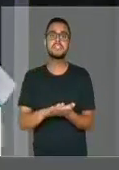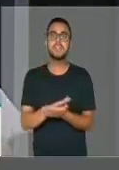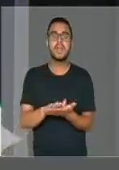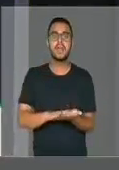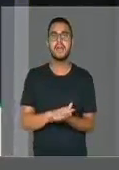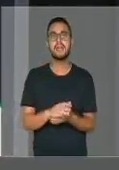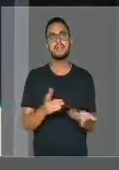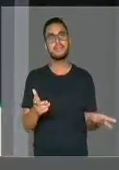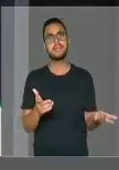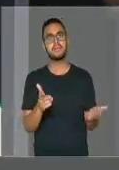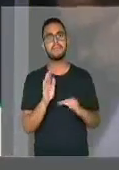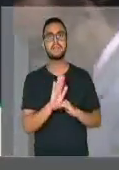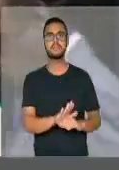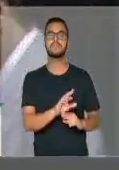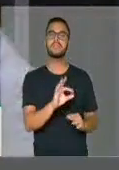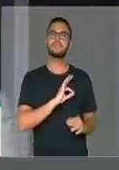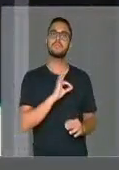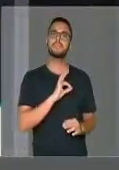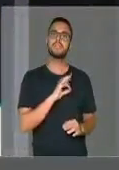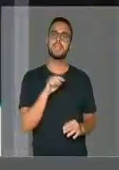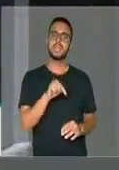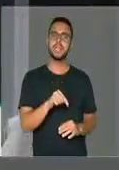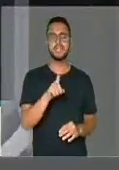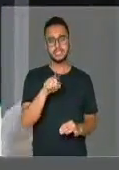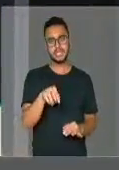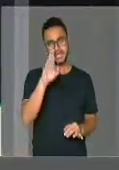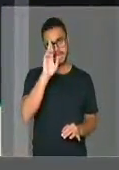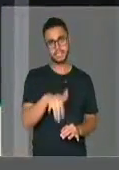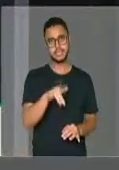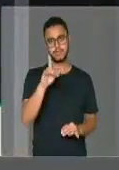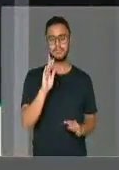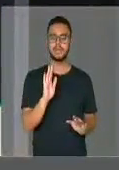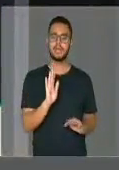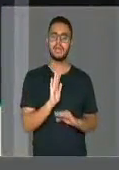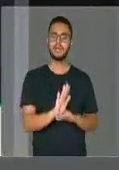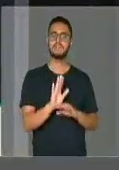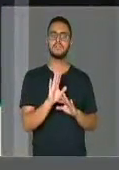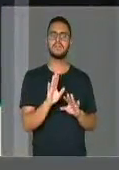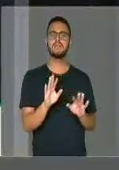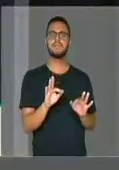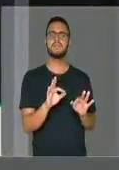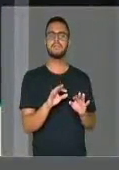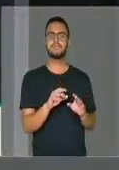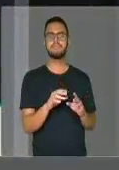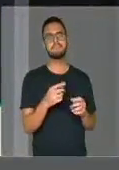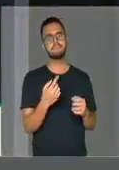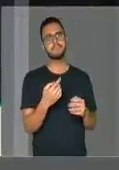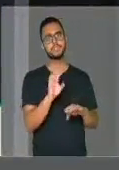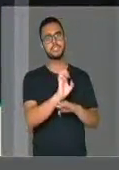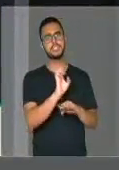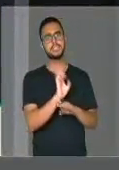a razão da existência da Polícia Militar do Estado do Acre. Então, senhor presidente, quero aqui finalizar fazendo esse registro